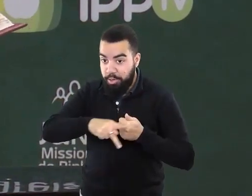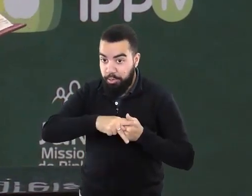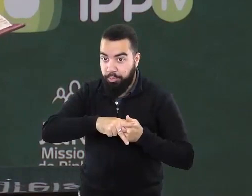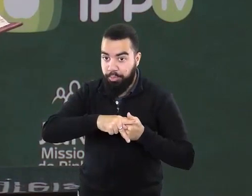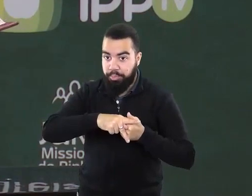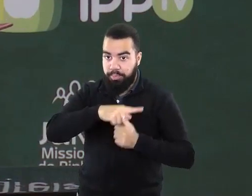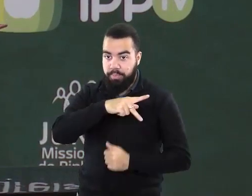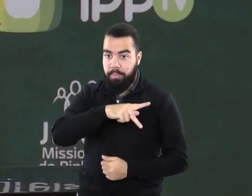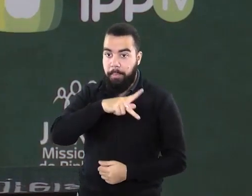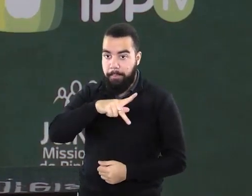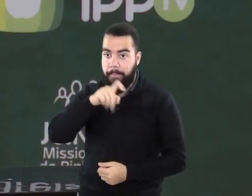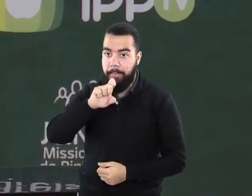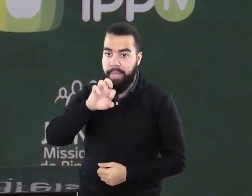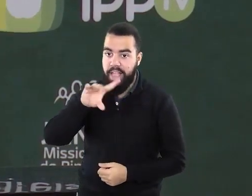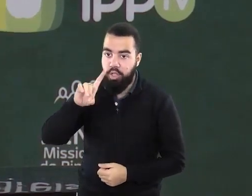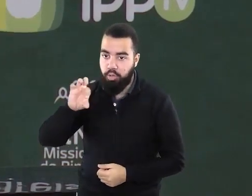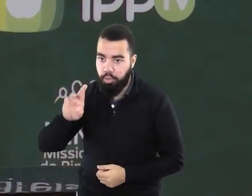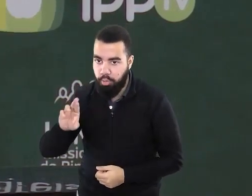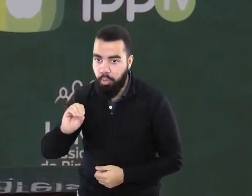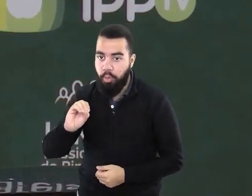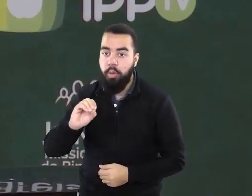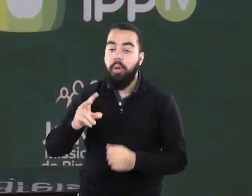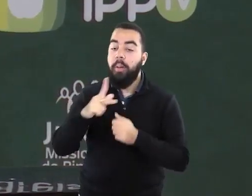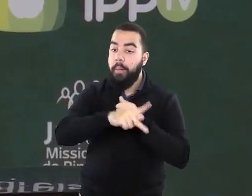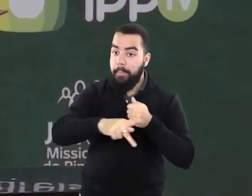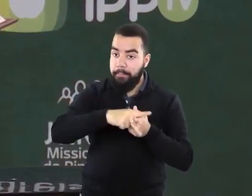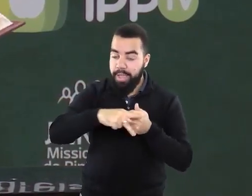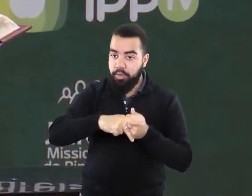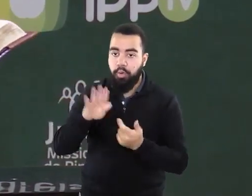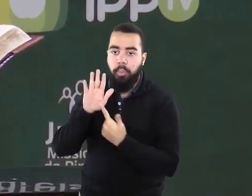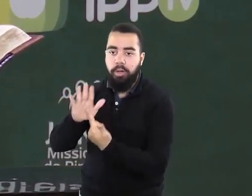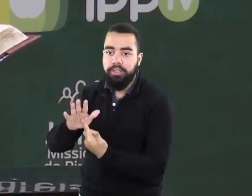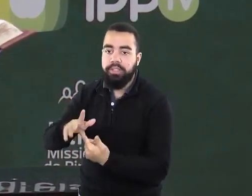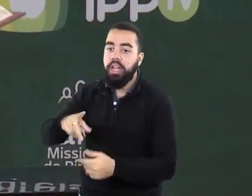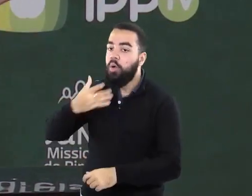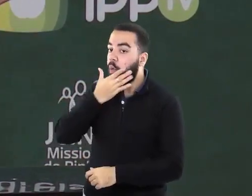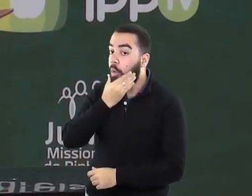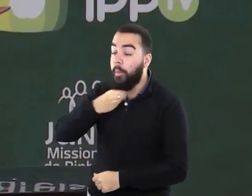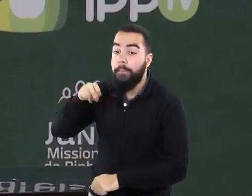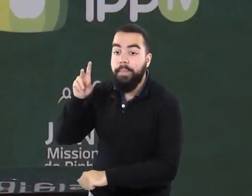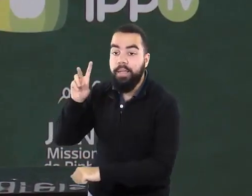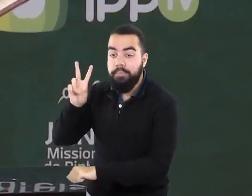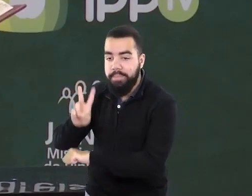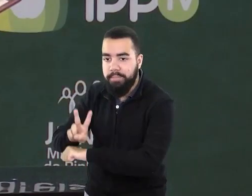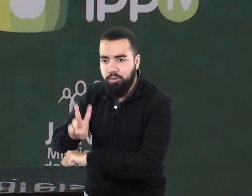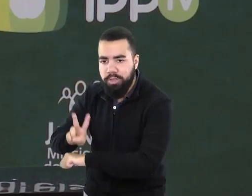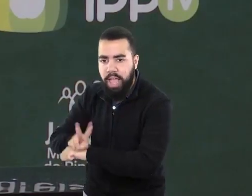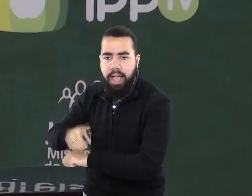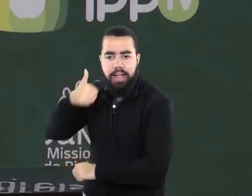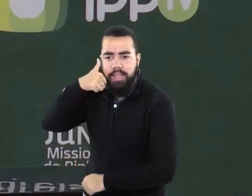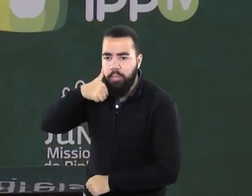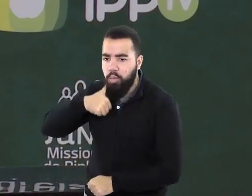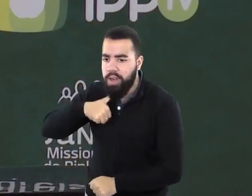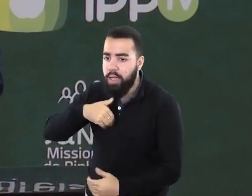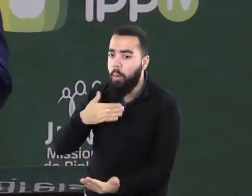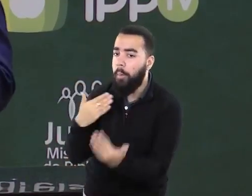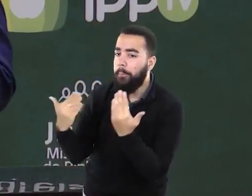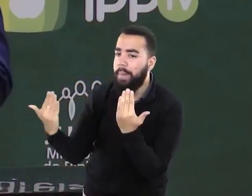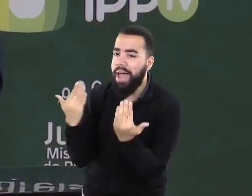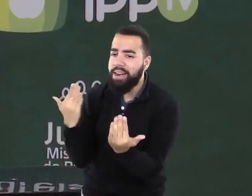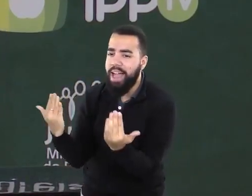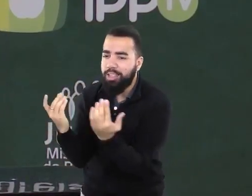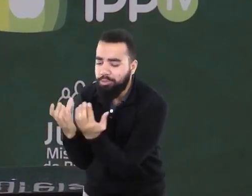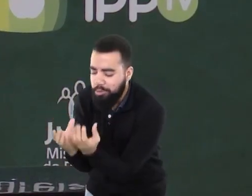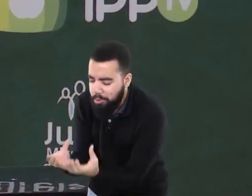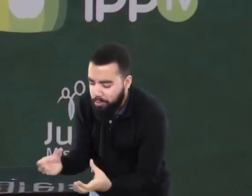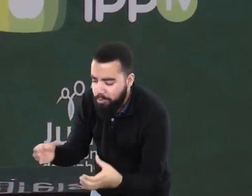mais sensível, e o homem precisa tratá-la com esta honra, com esta dignidade. É isso que a Bíblia ensina.